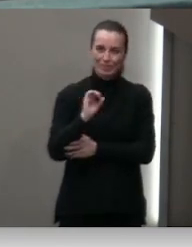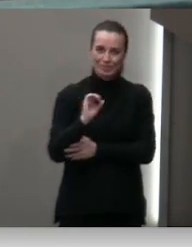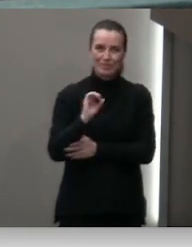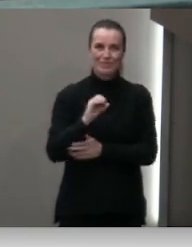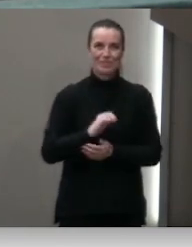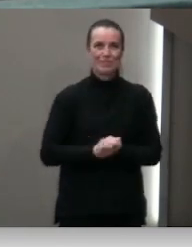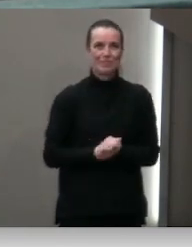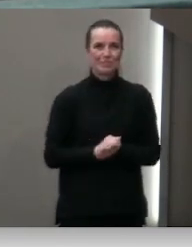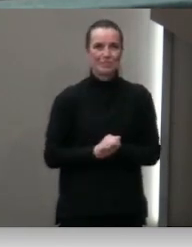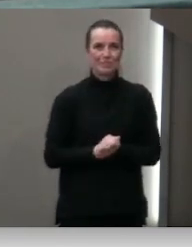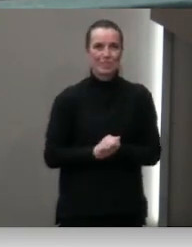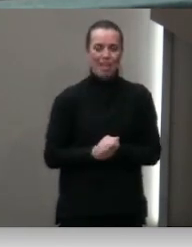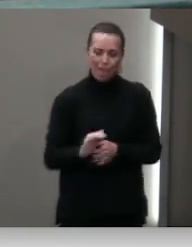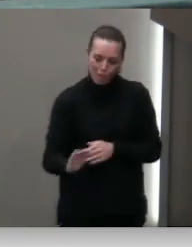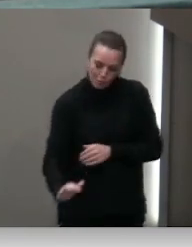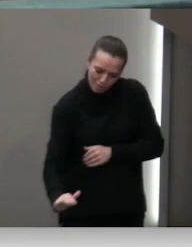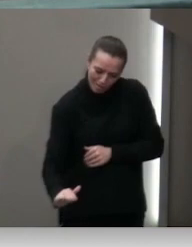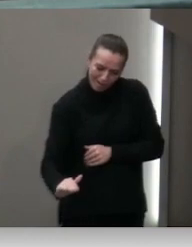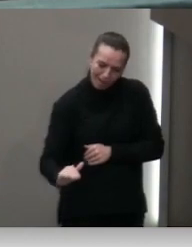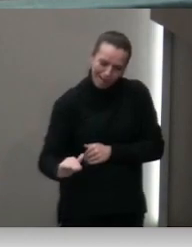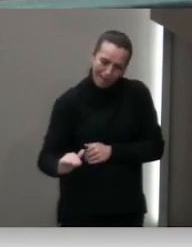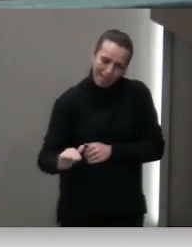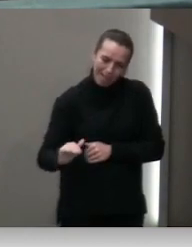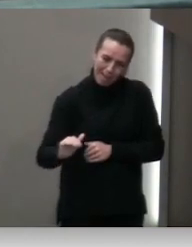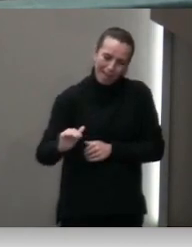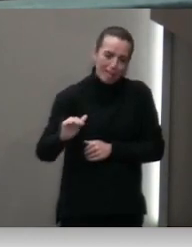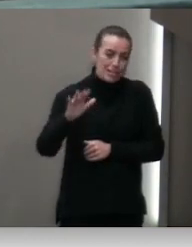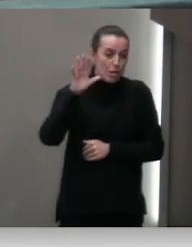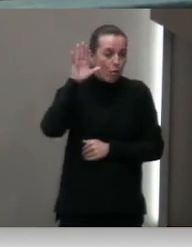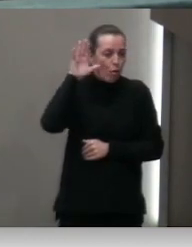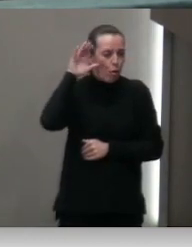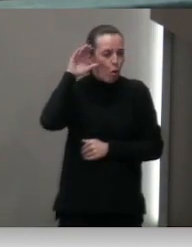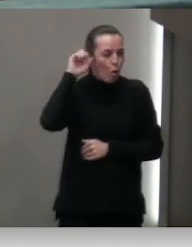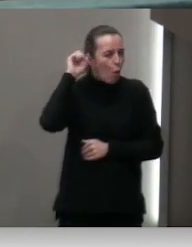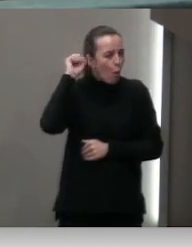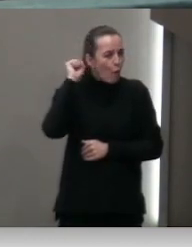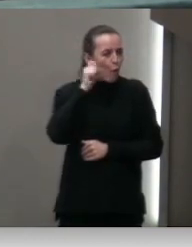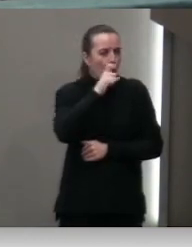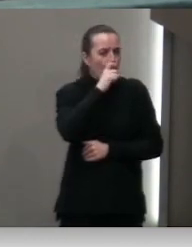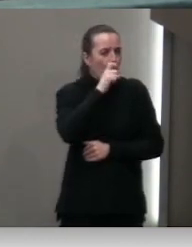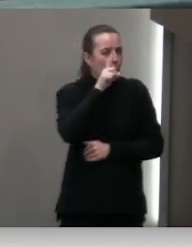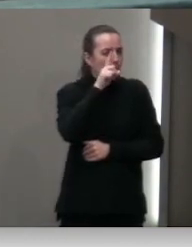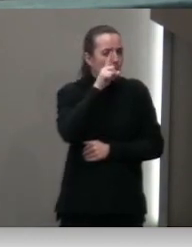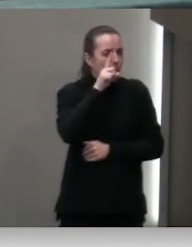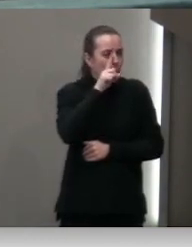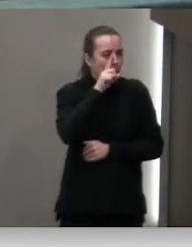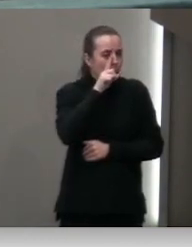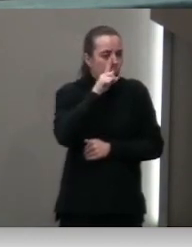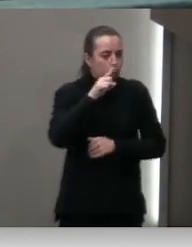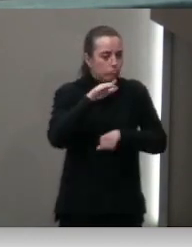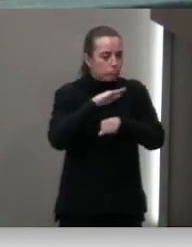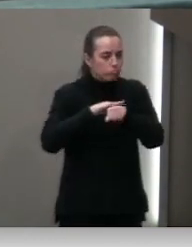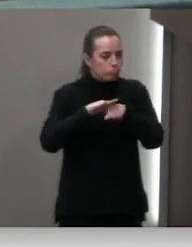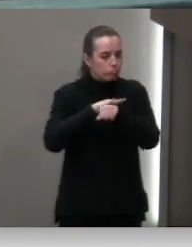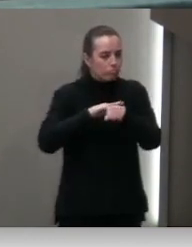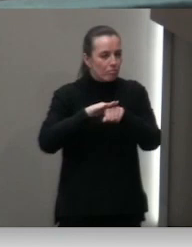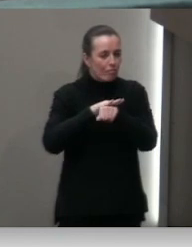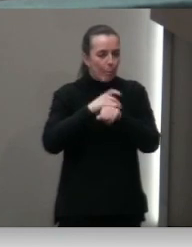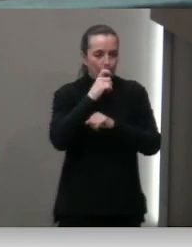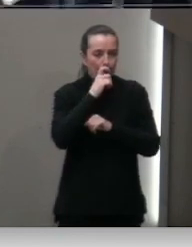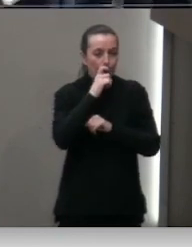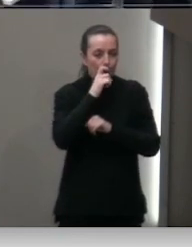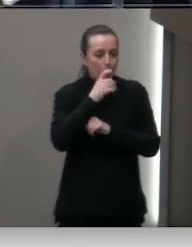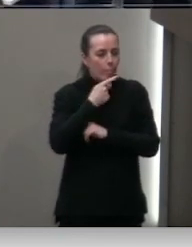Desde criança, eu ouvia este nome na mesa da minha casa, pela boca do meu pai. Alberto